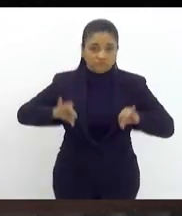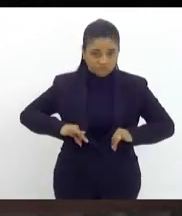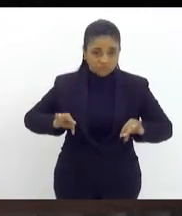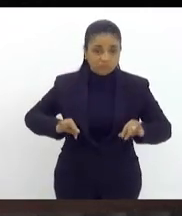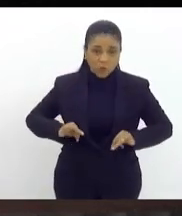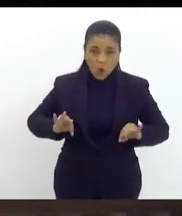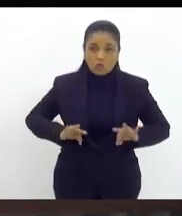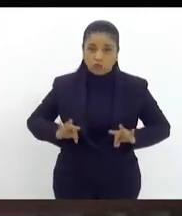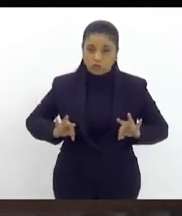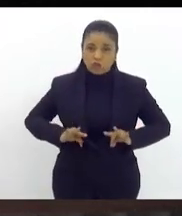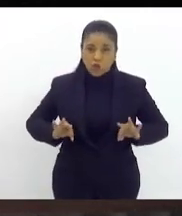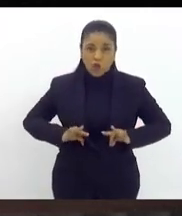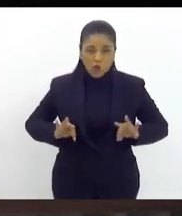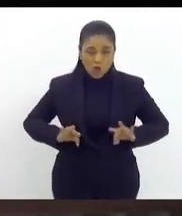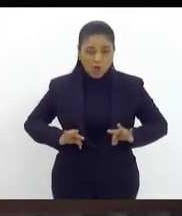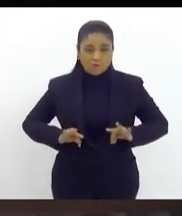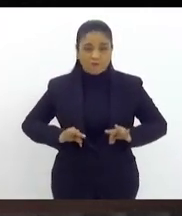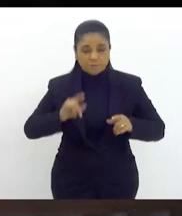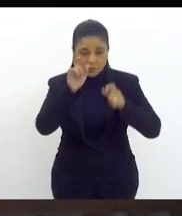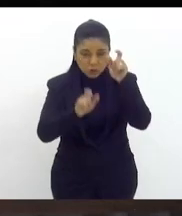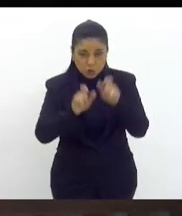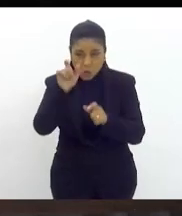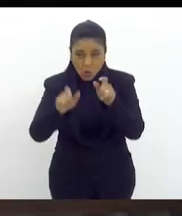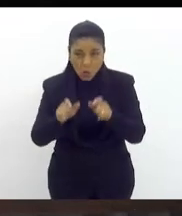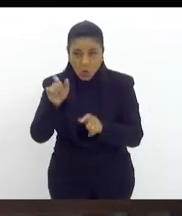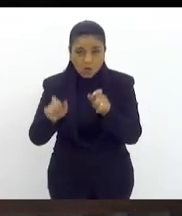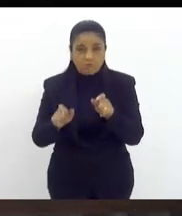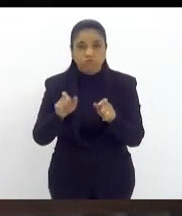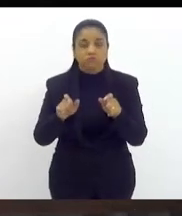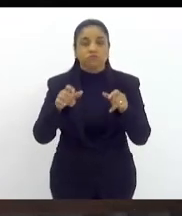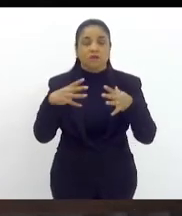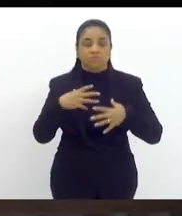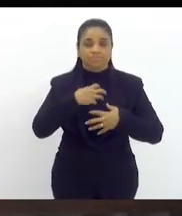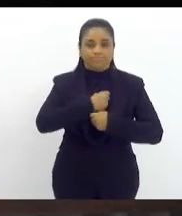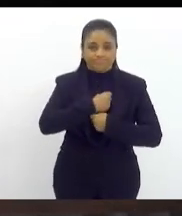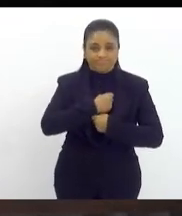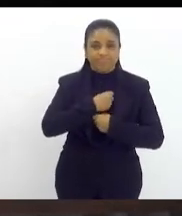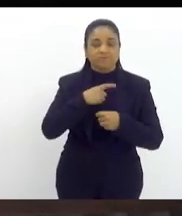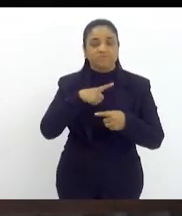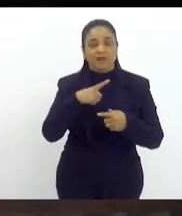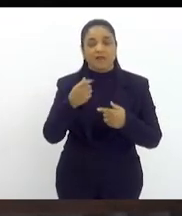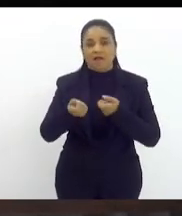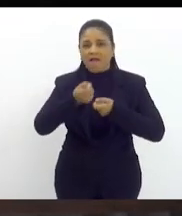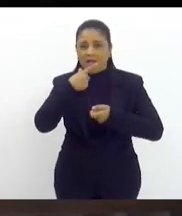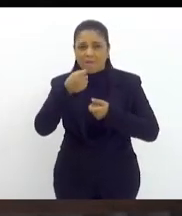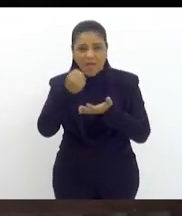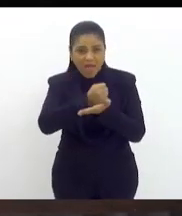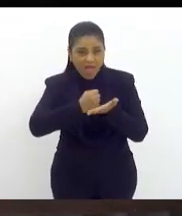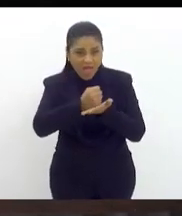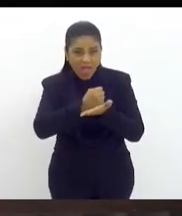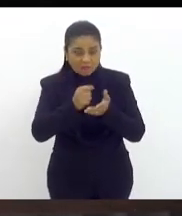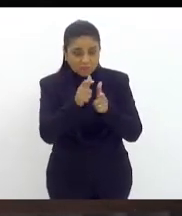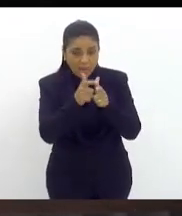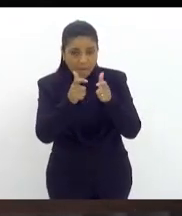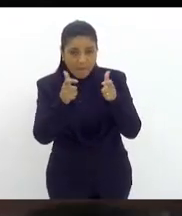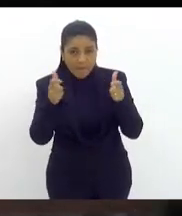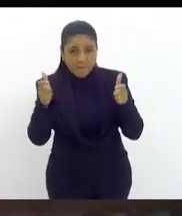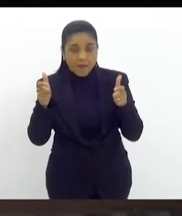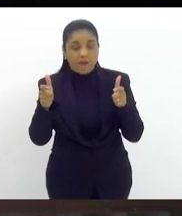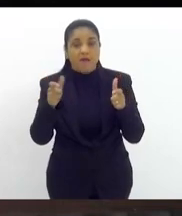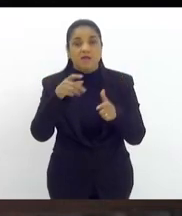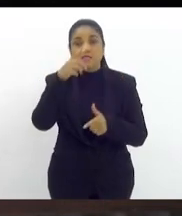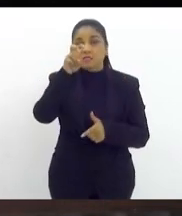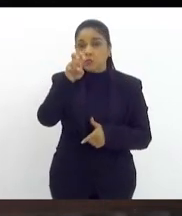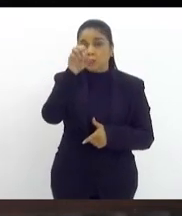E a busca por medicamentos antidepressivos e estabilizadores de humor cresceu cerca de 58%